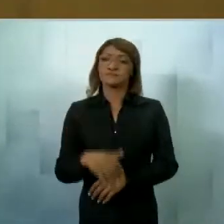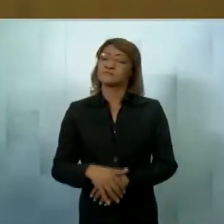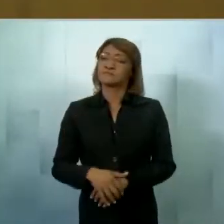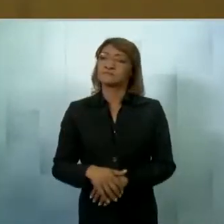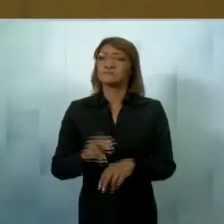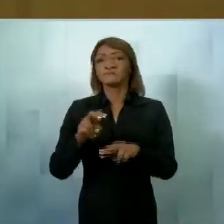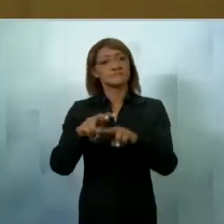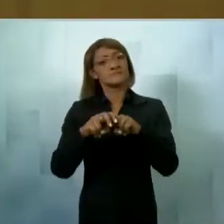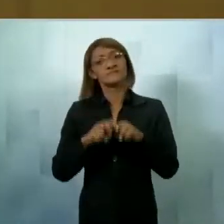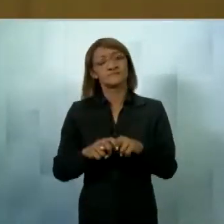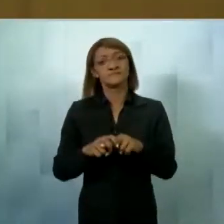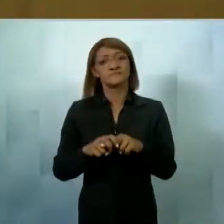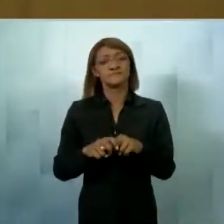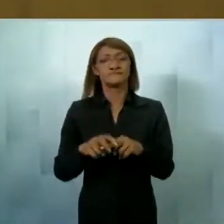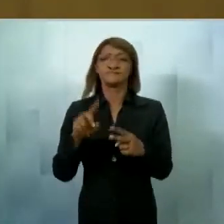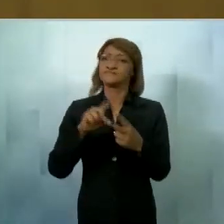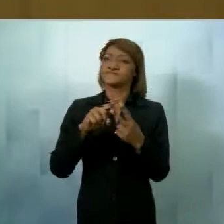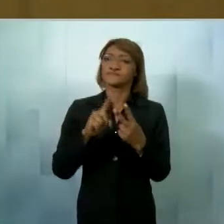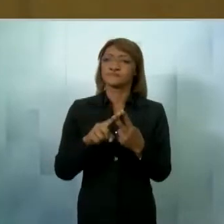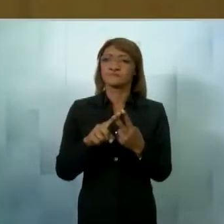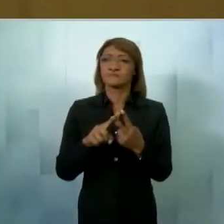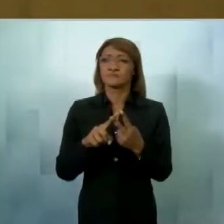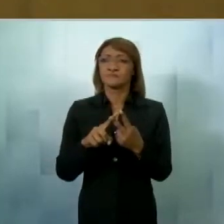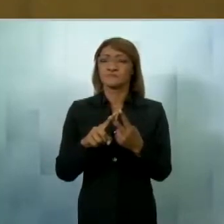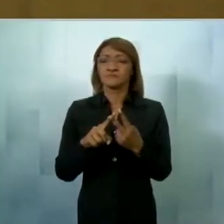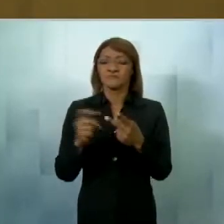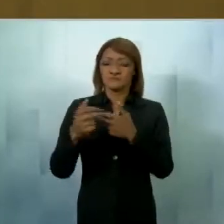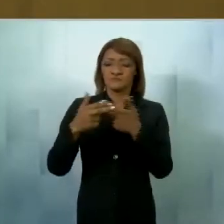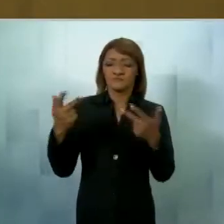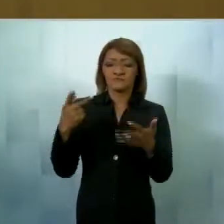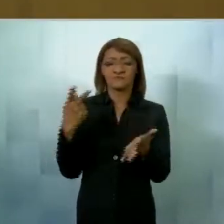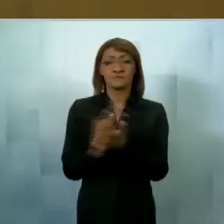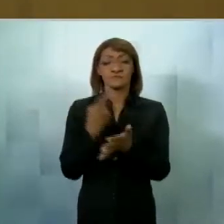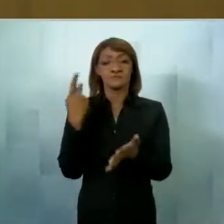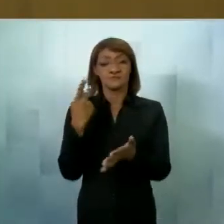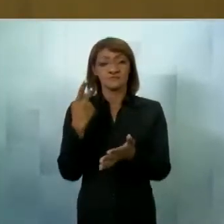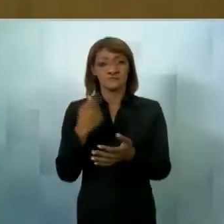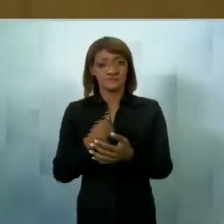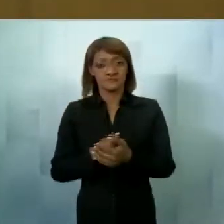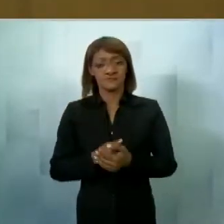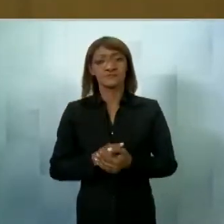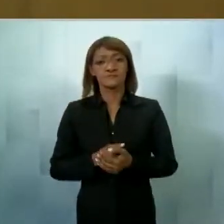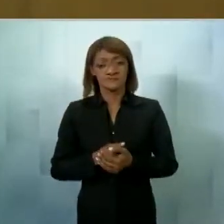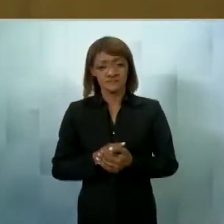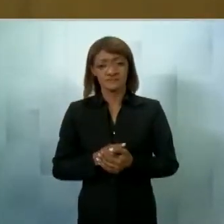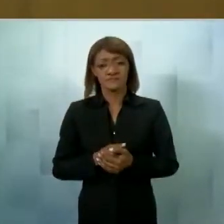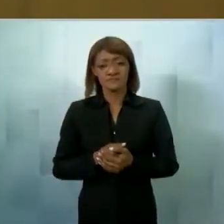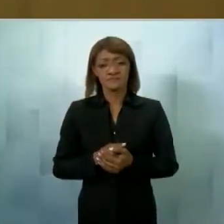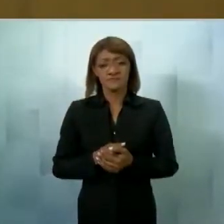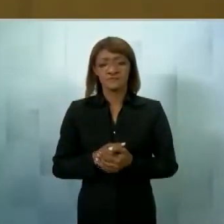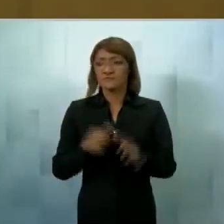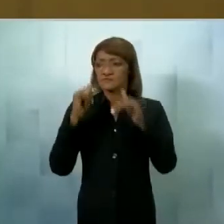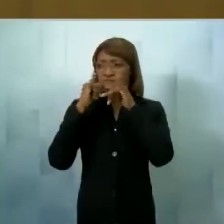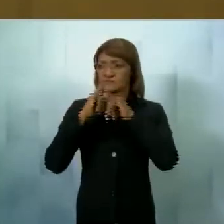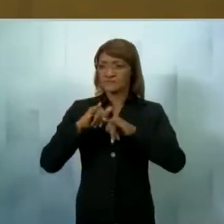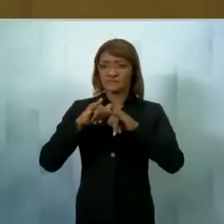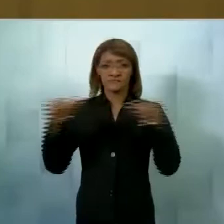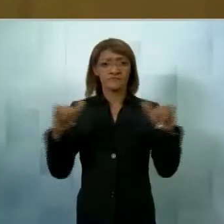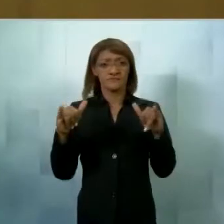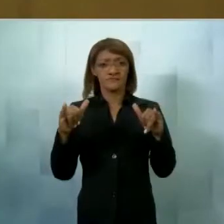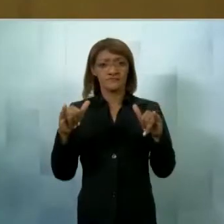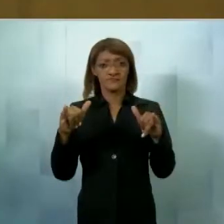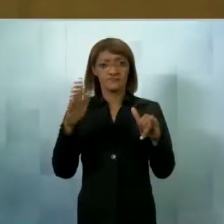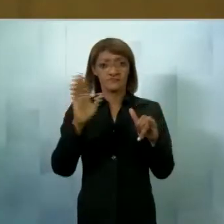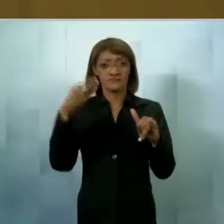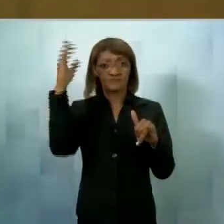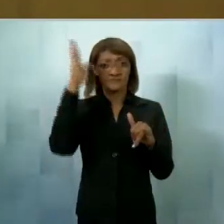Portanto, duas coisas aí diante dessas suspeitas colocadas, dessa sabotagem anunciada a nível nacional,